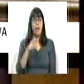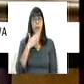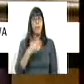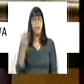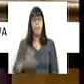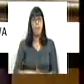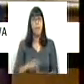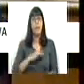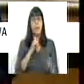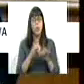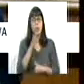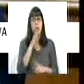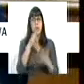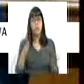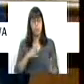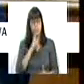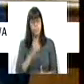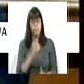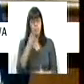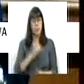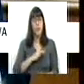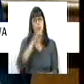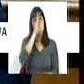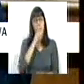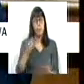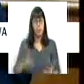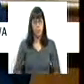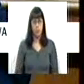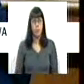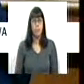Muito obrigada, Sr. Deputado. Para responder, tem a palavra o Sr. Ministro.